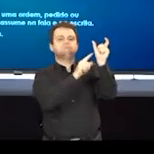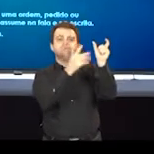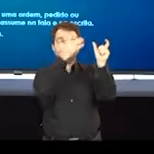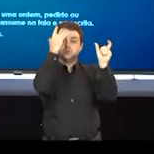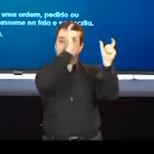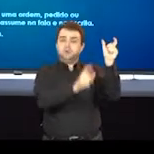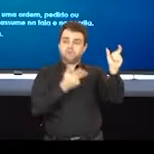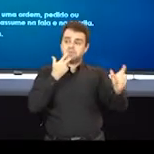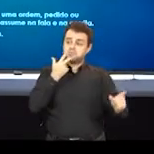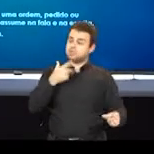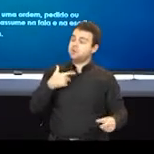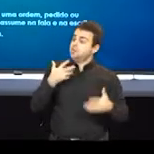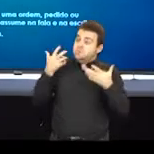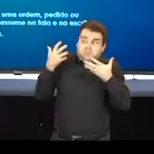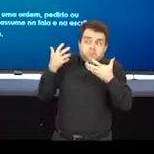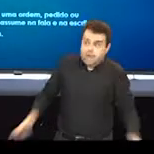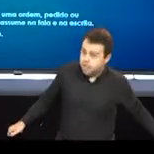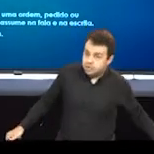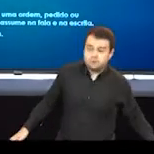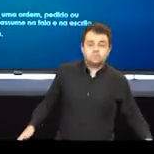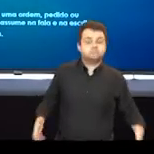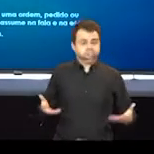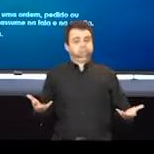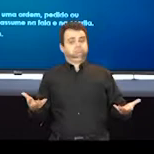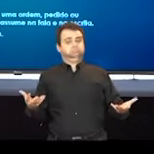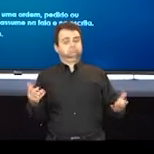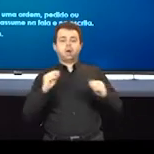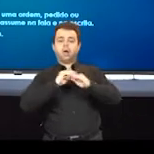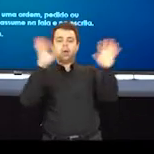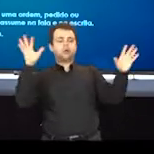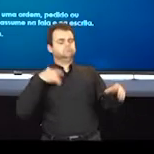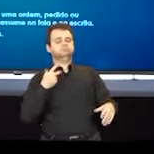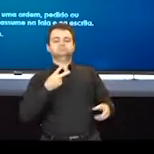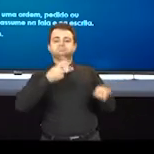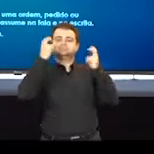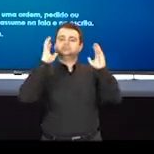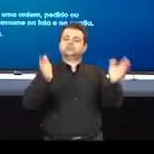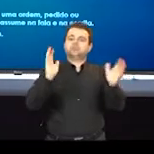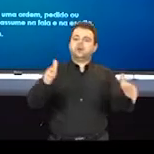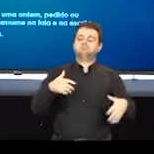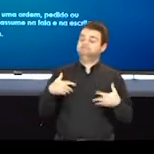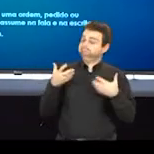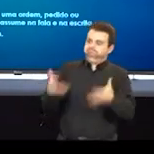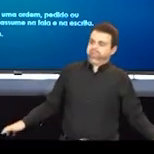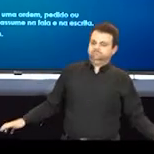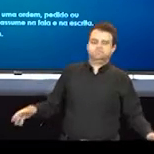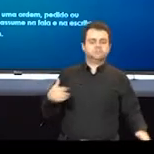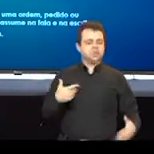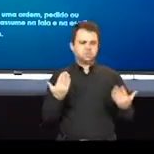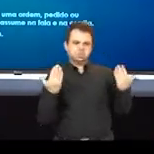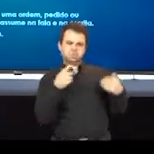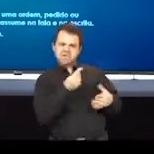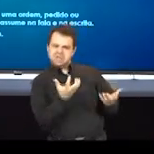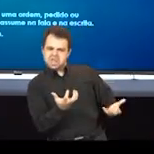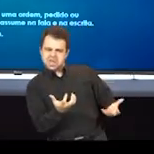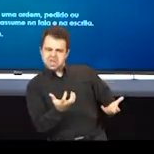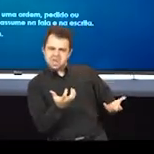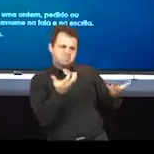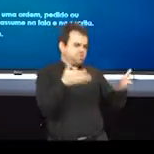ó, não quero. Então está claro essa ação do querer. Ela não tem dúvida sobre ela, é uma ação